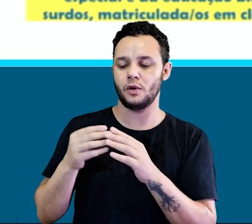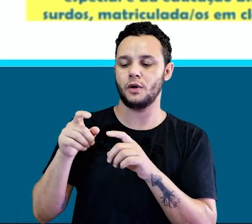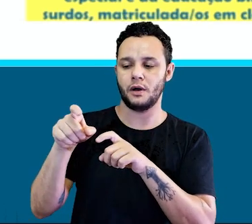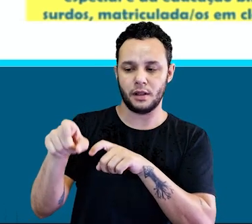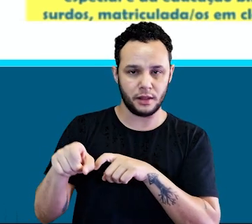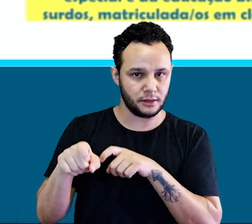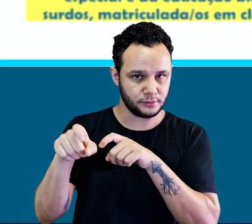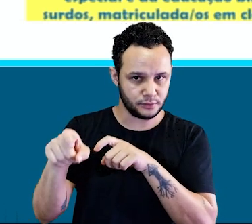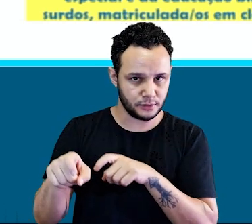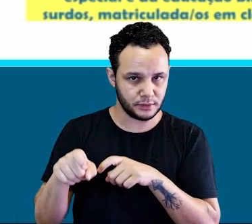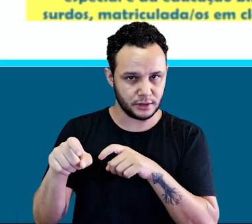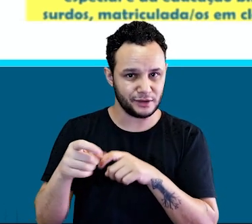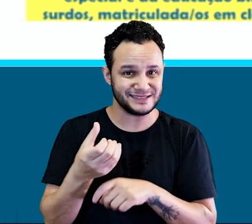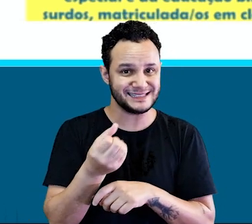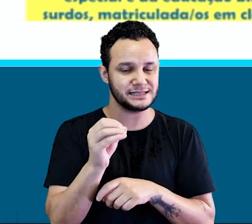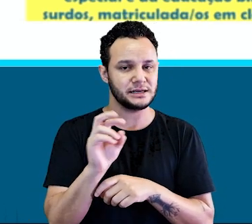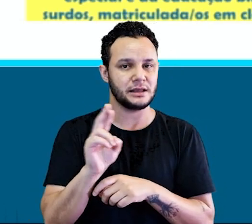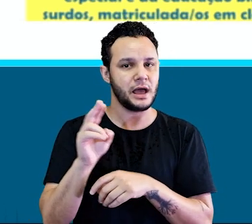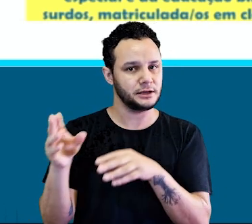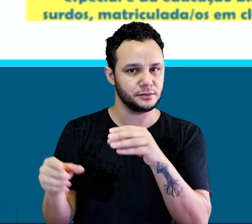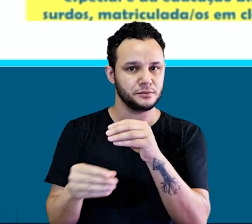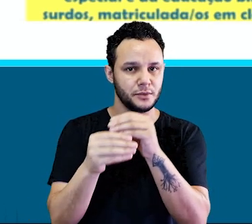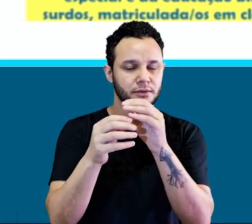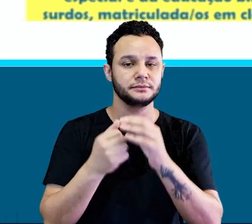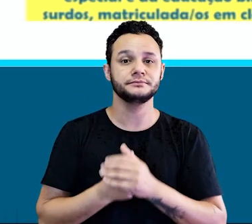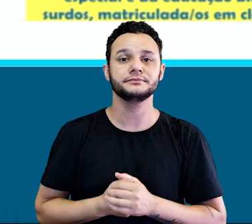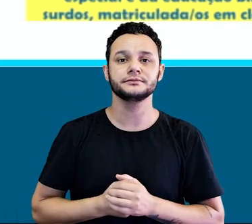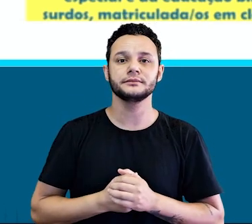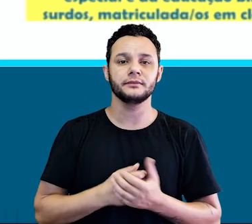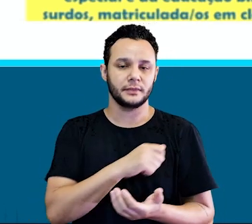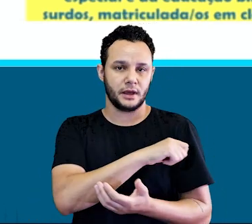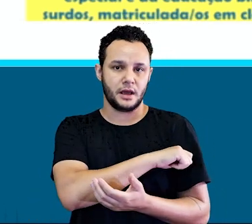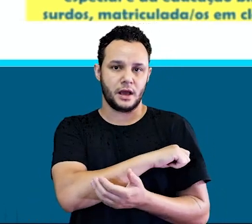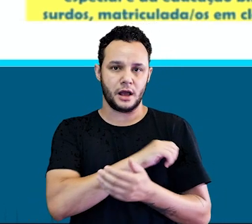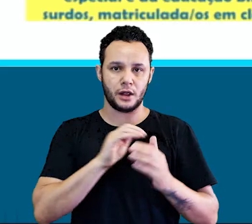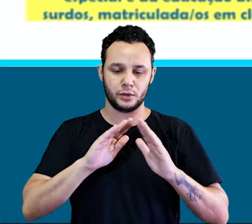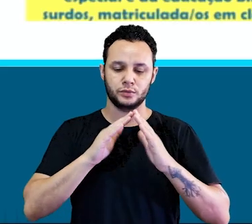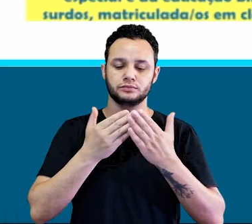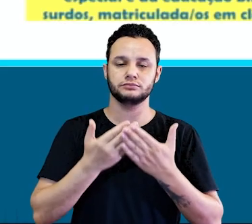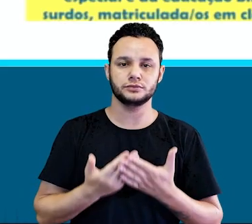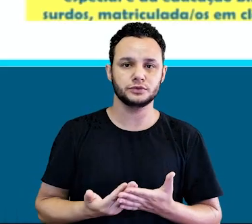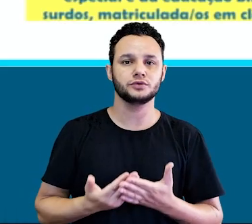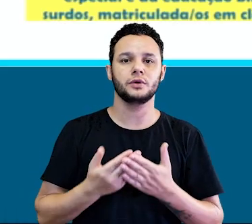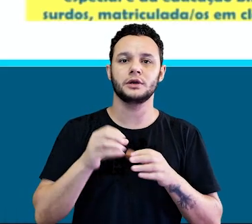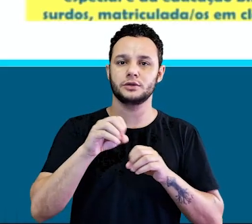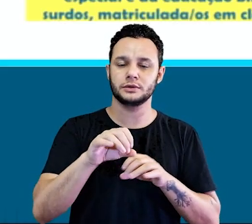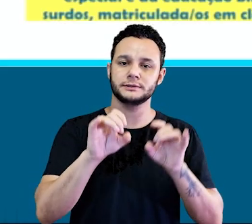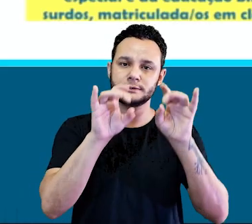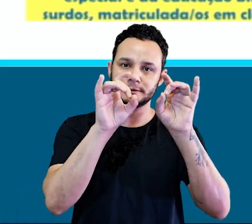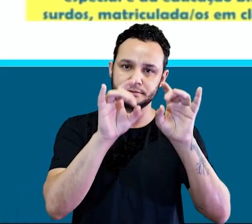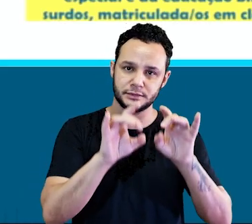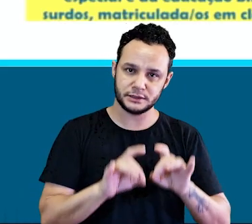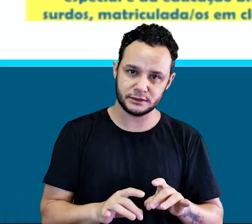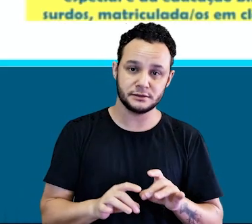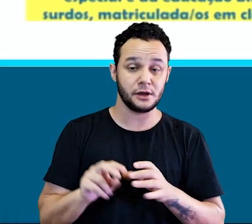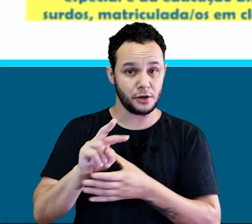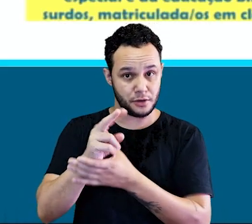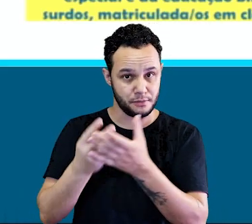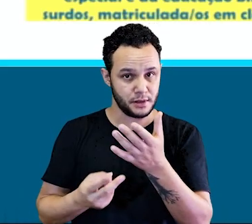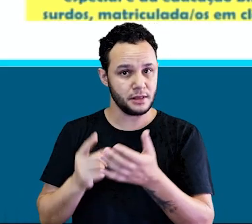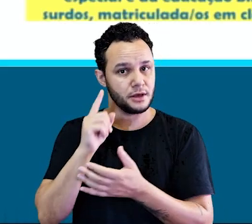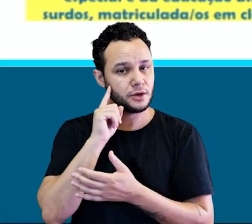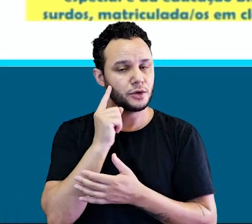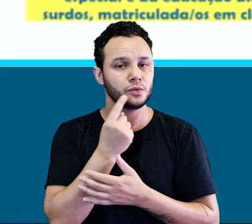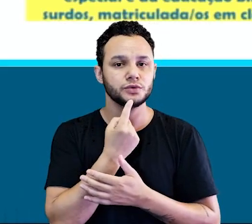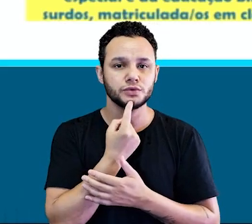escola rural sem UX, né, R$60. Alunos de escola pública da educação especial e